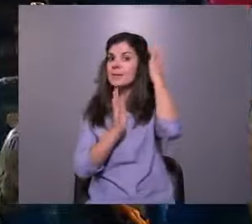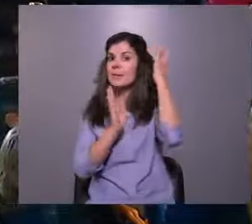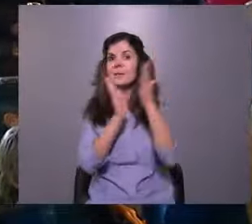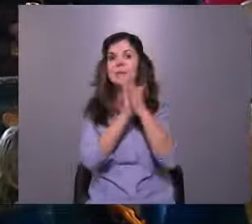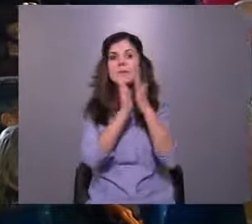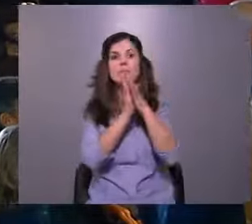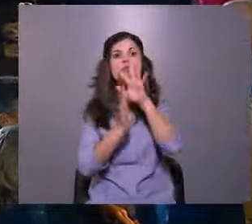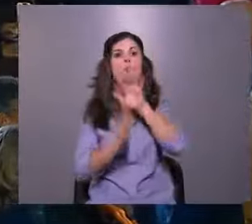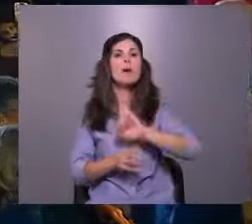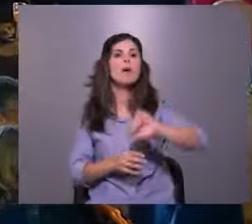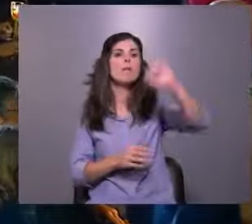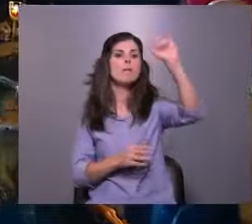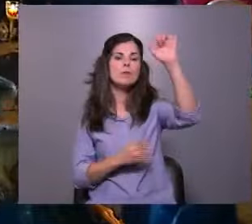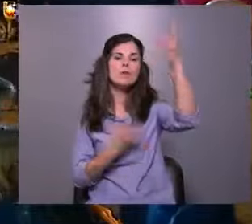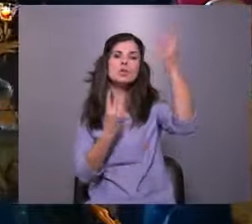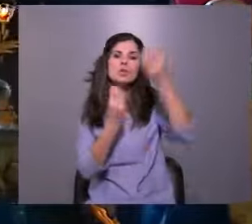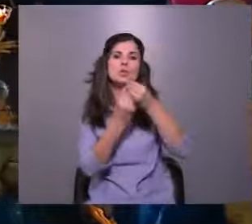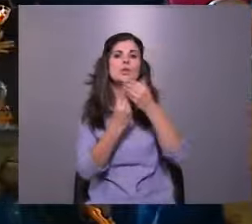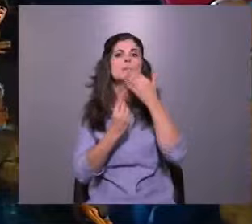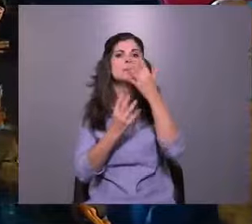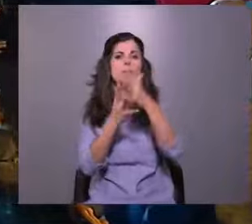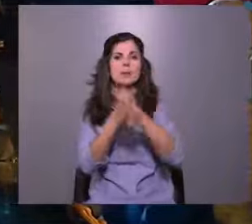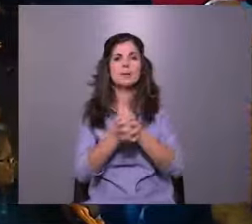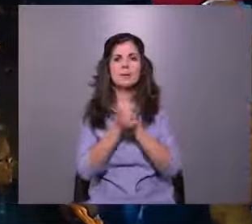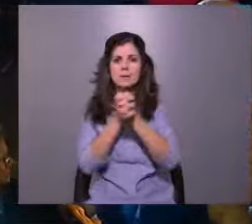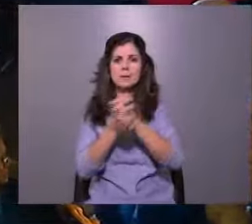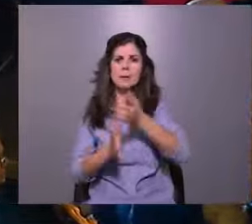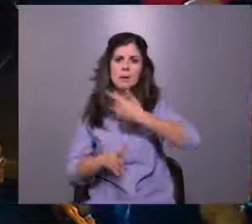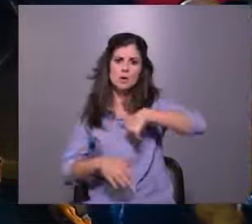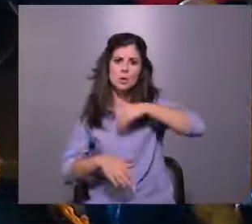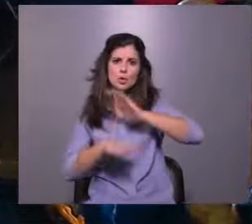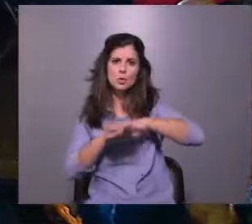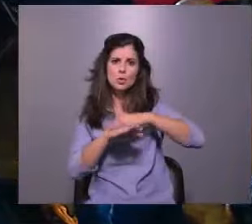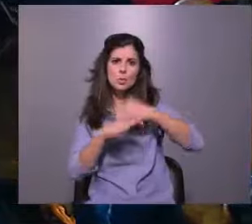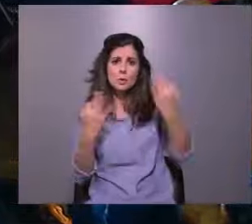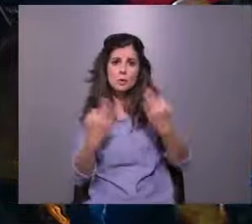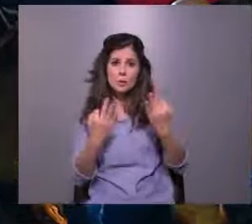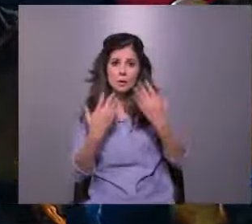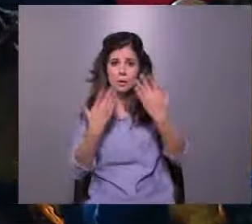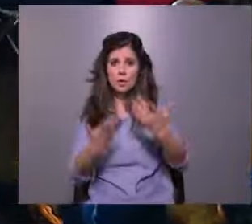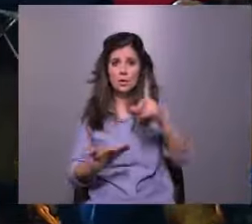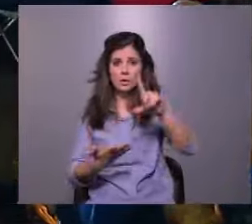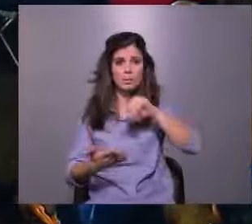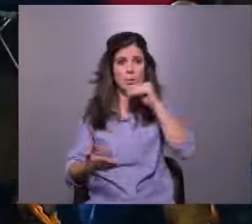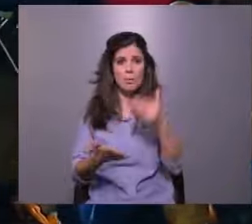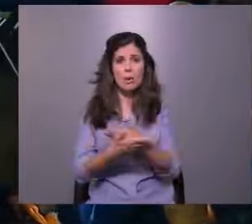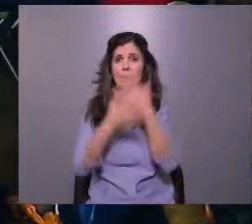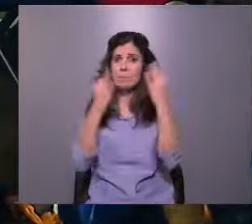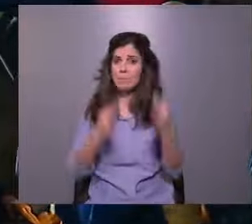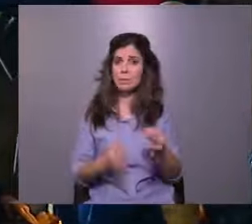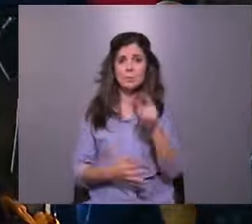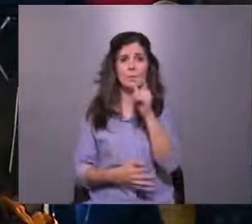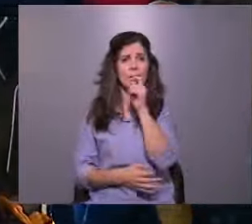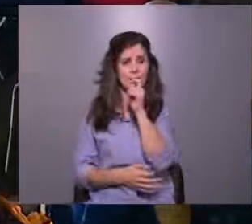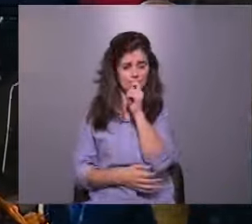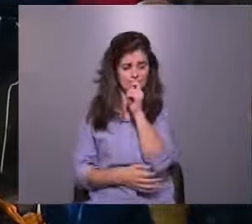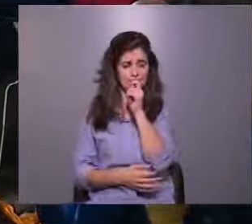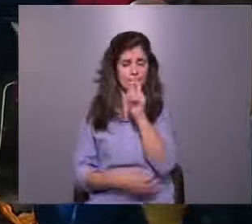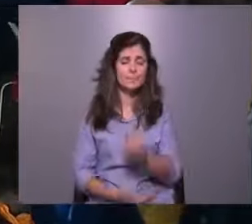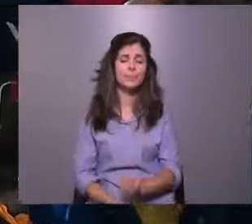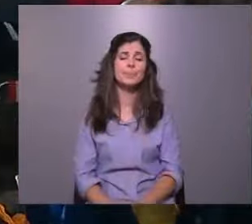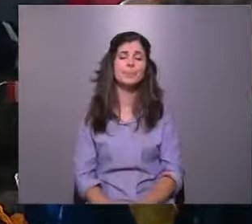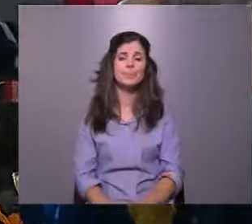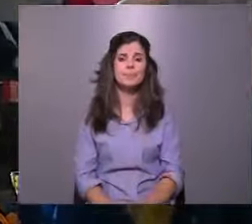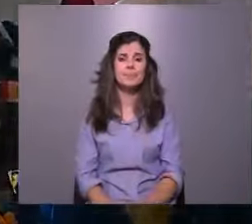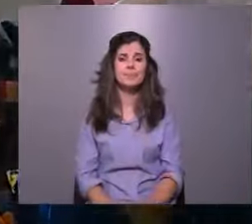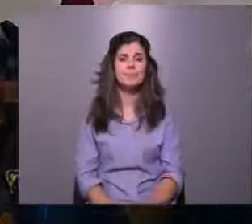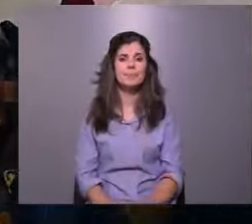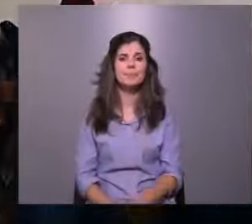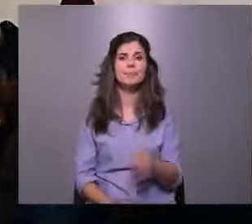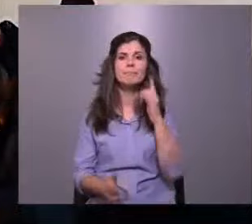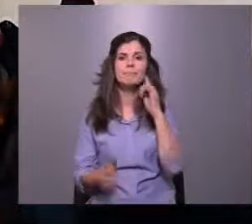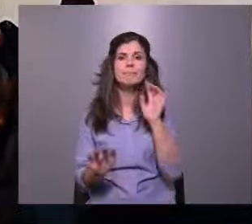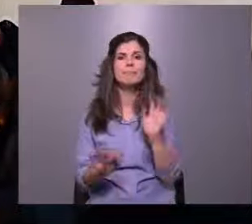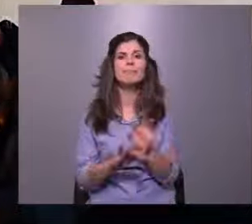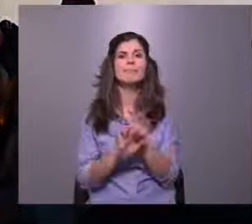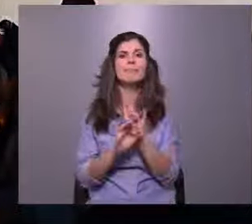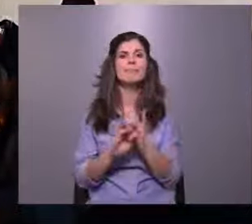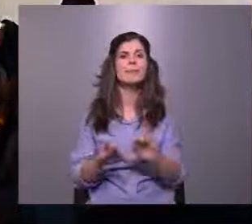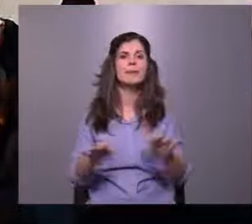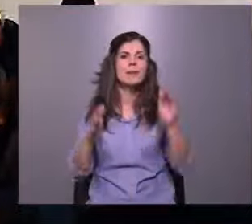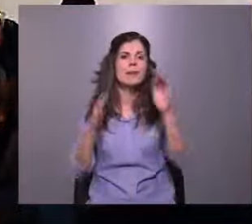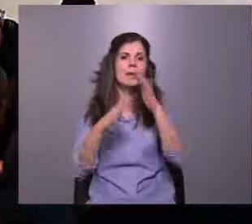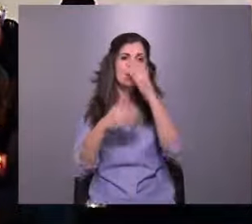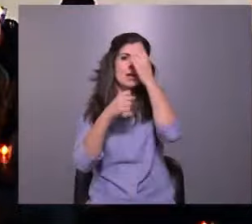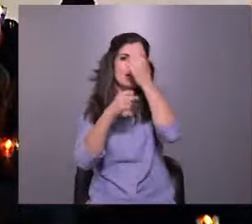Gegrüßet seist du, Maria, voll der Gnade, der Herr ist mit dir. Du bist gebenedeit unter den Frauen,